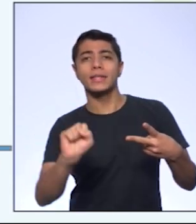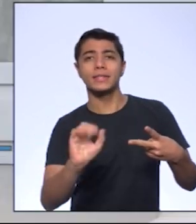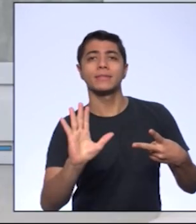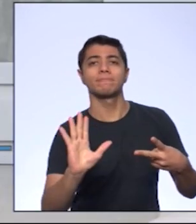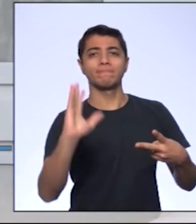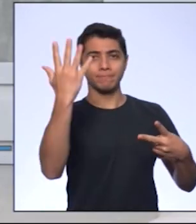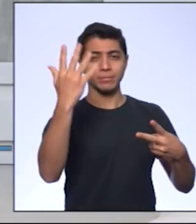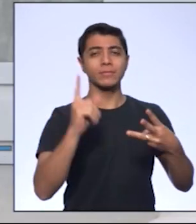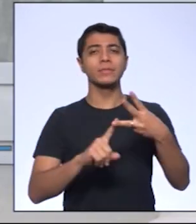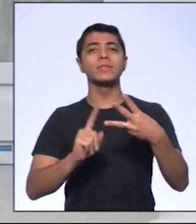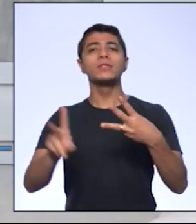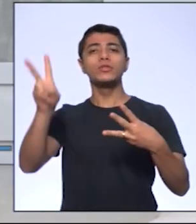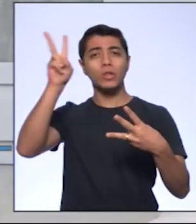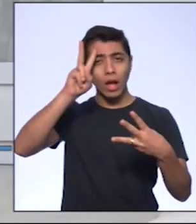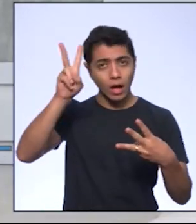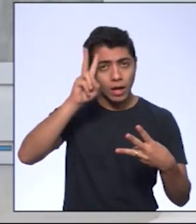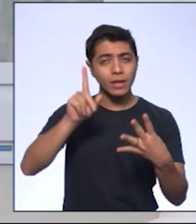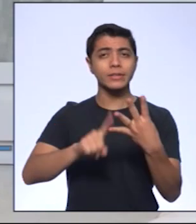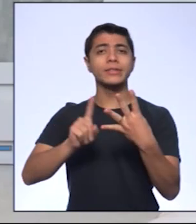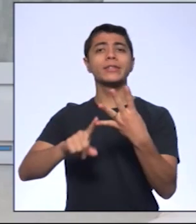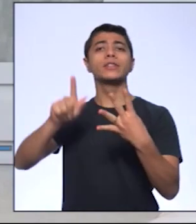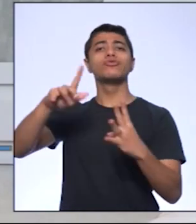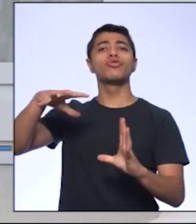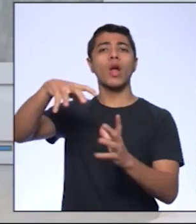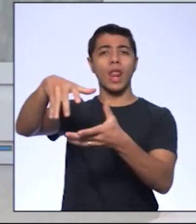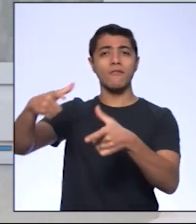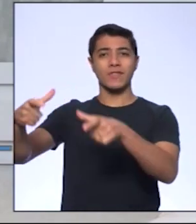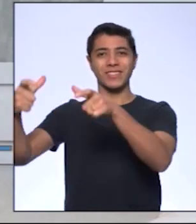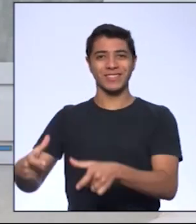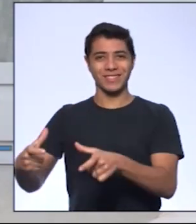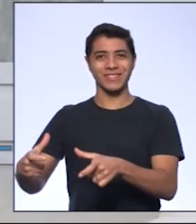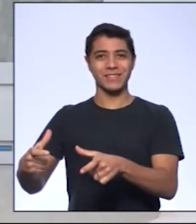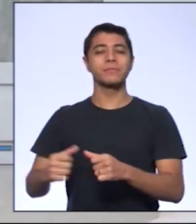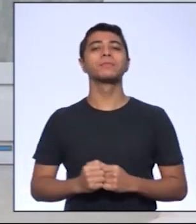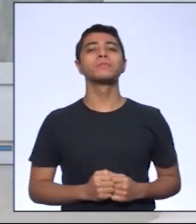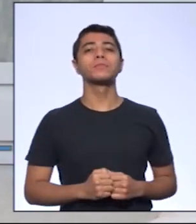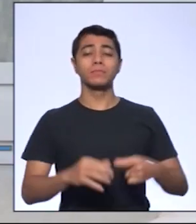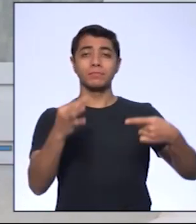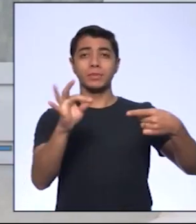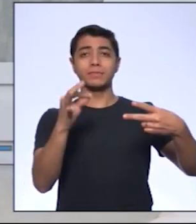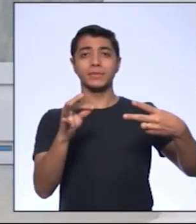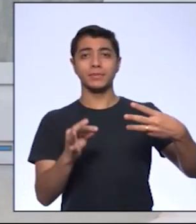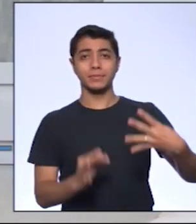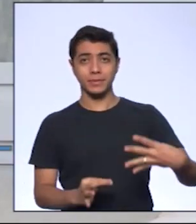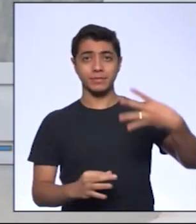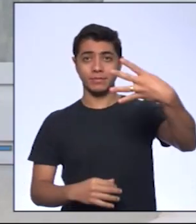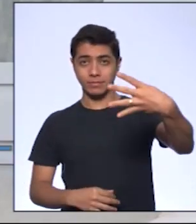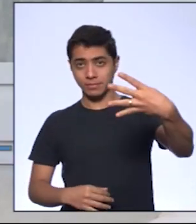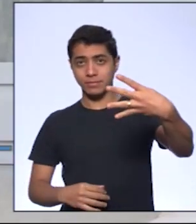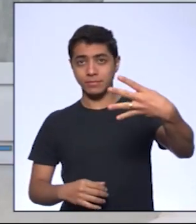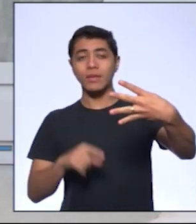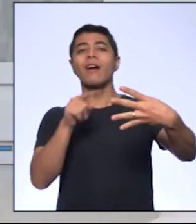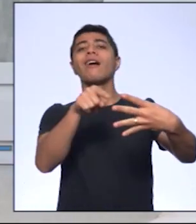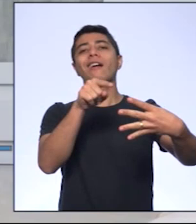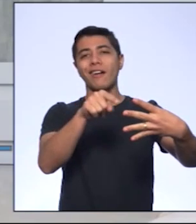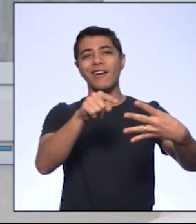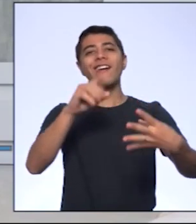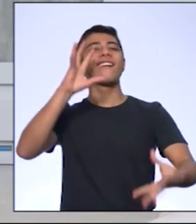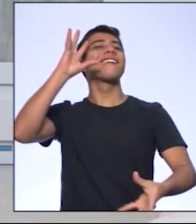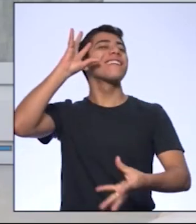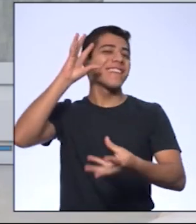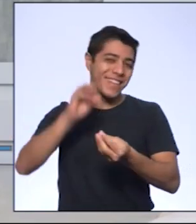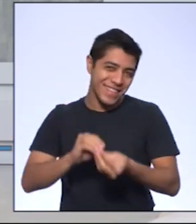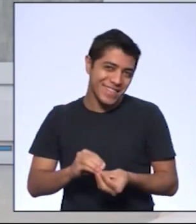Então essas 4 possibilidades de análise aqui, vão me mostrar justificativas que mostram por que